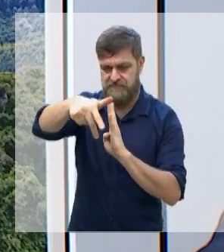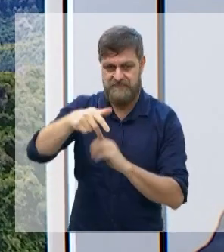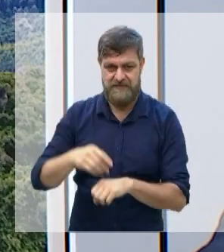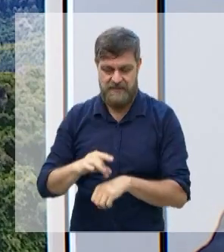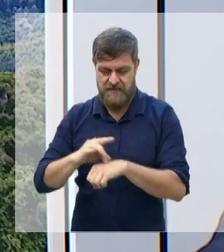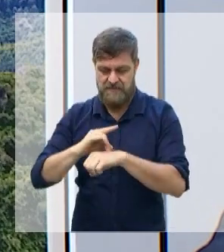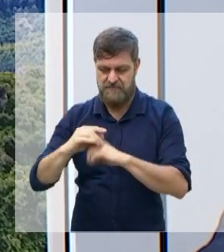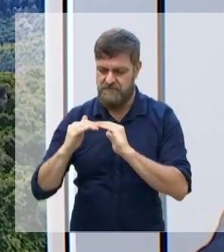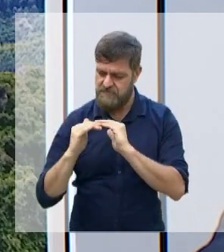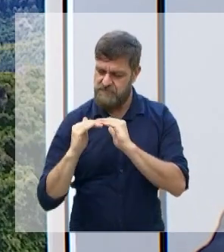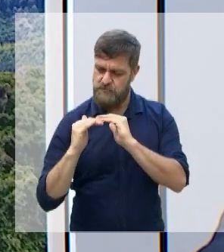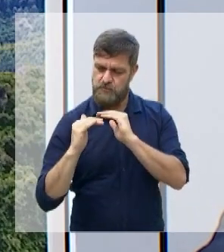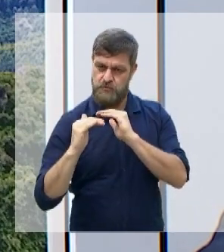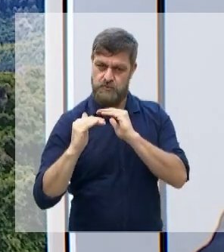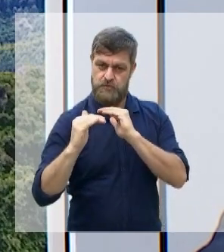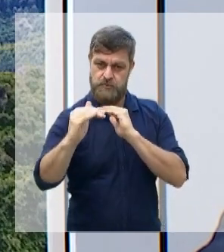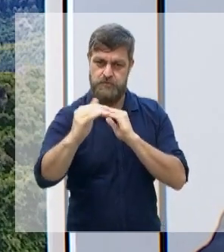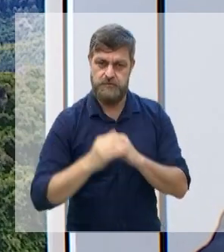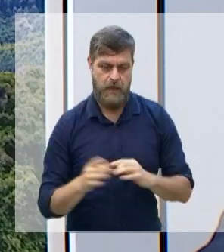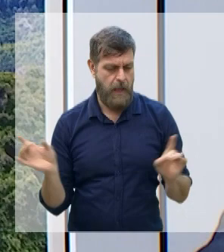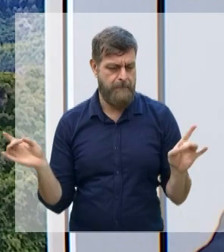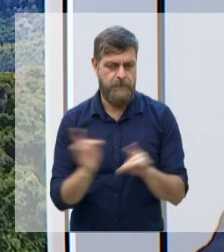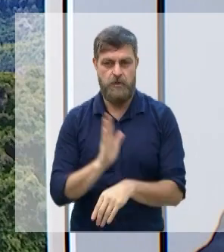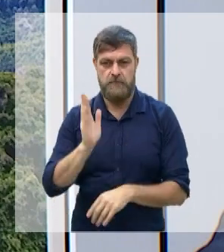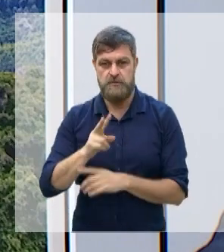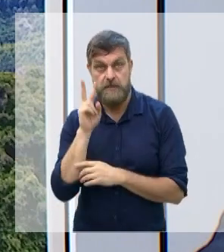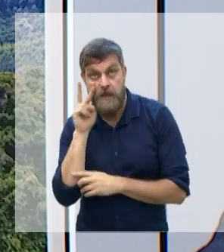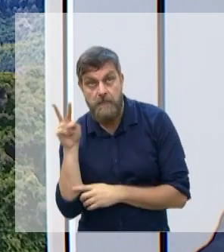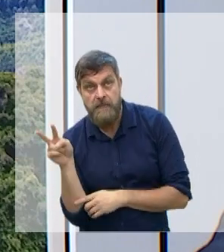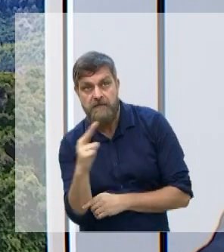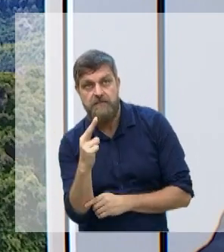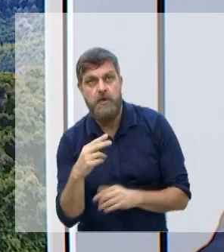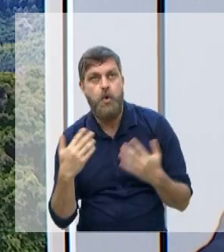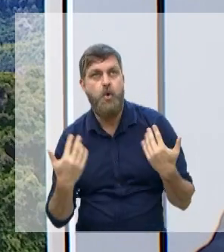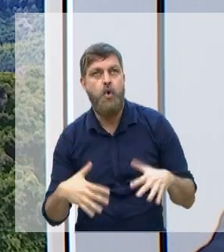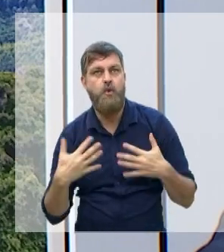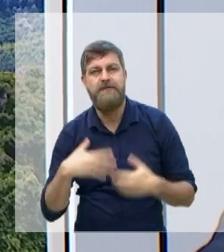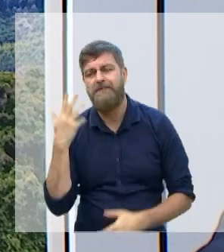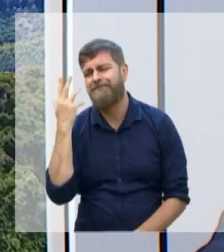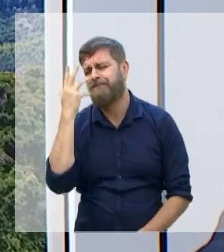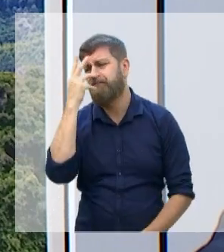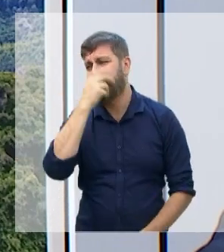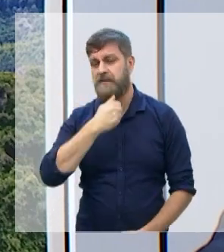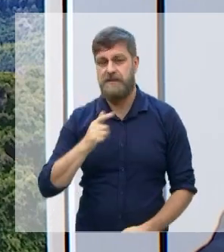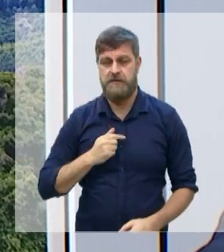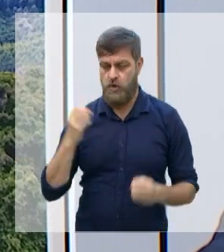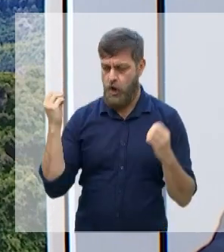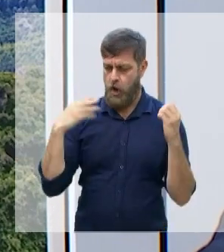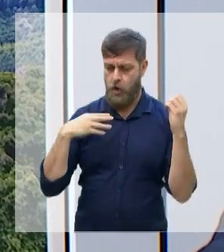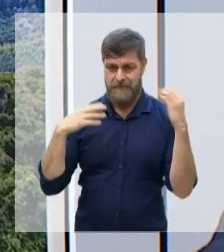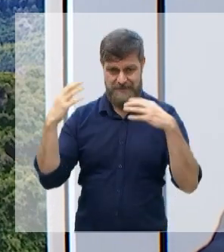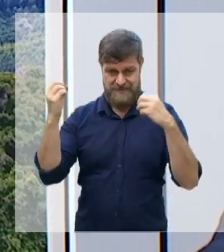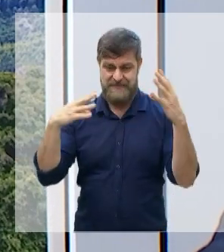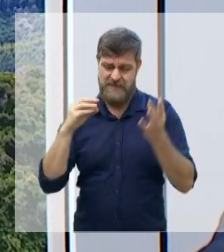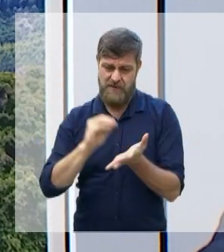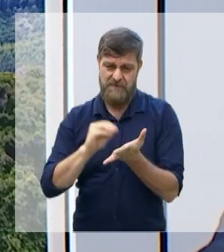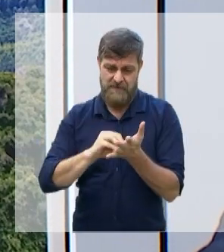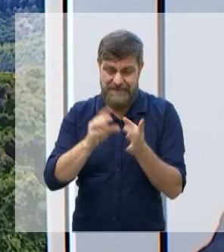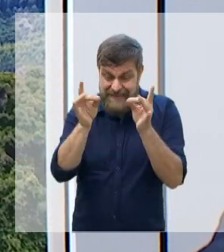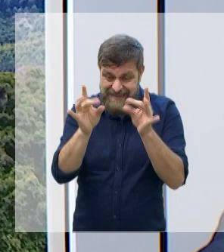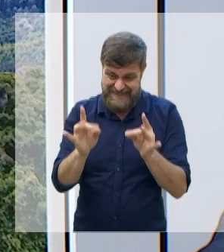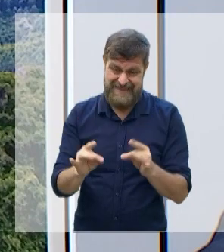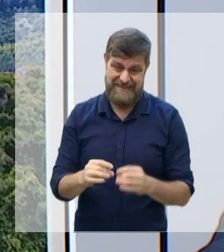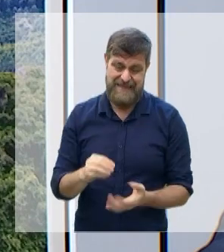final em cima da do viaduto mas ele tá pronto já dá pra ir lá ver a beleza que ficou ainda falta iluminação alguns detalhes mas já dá para